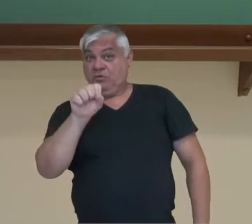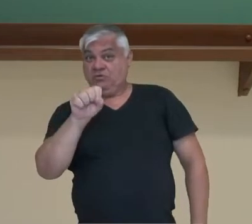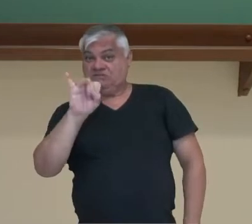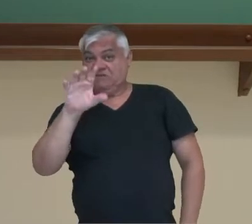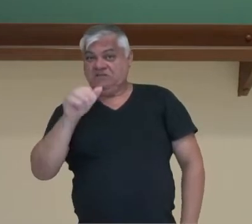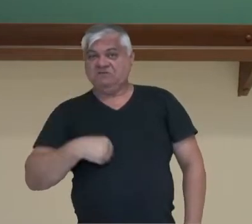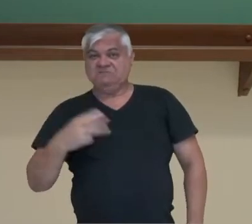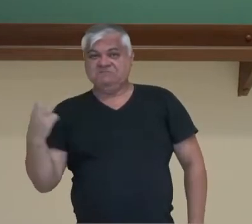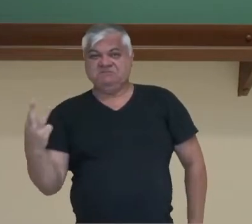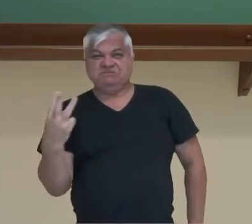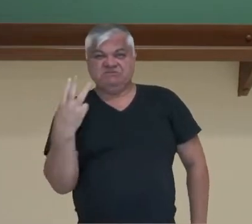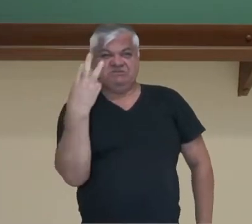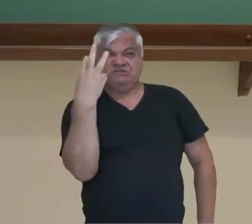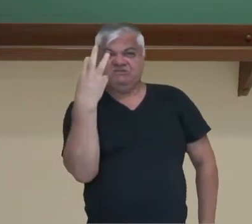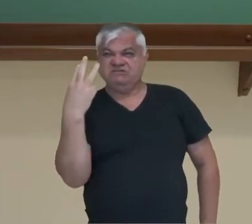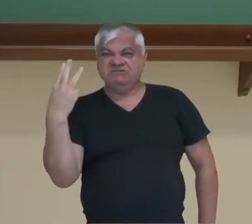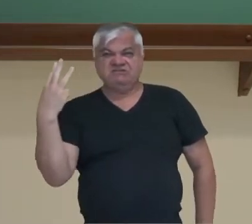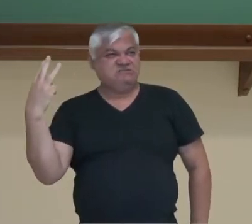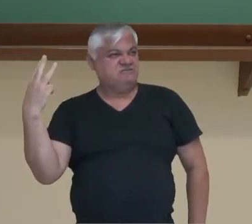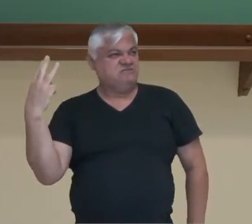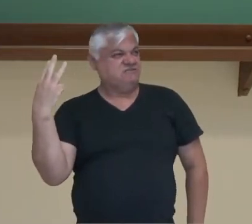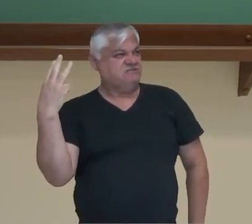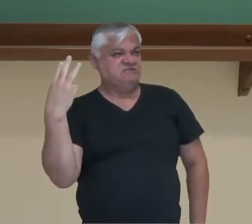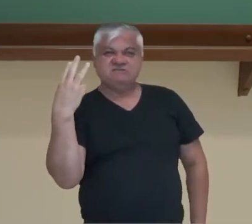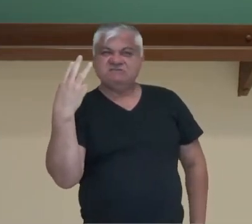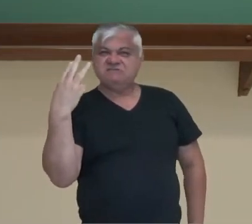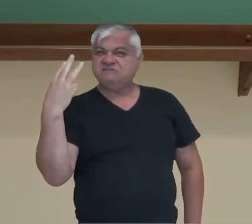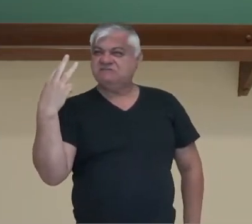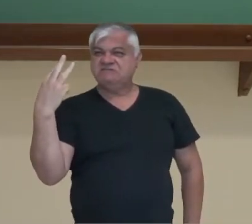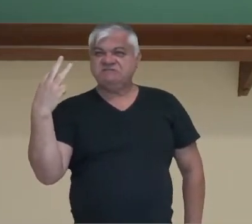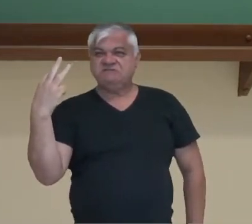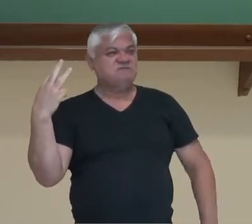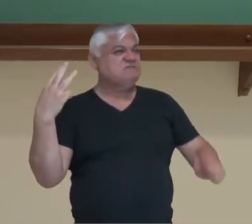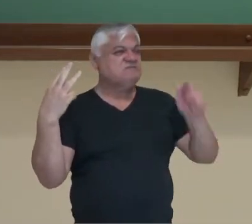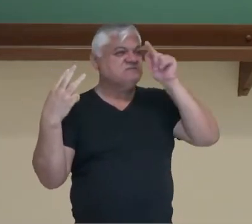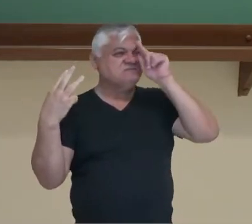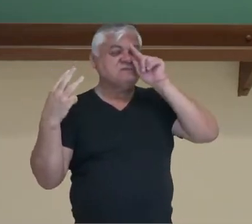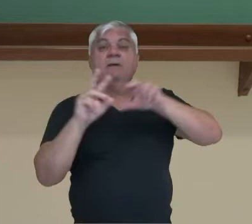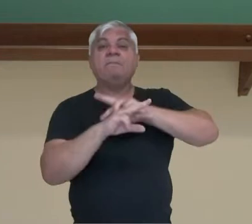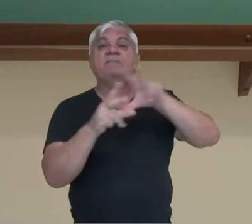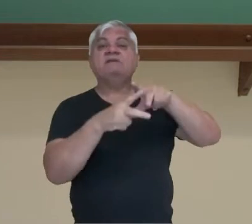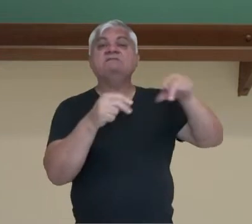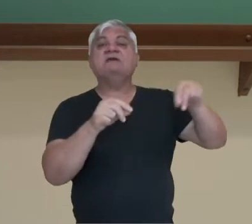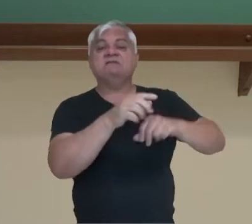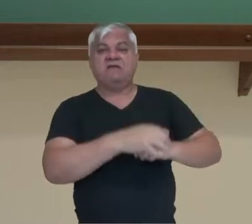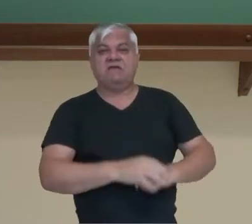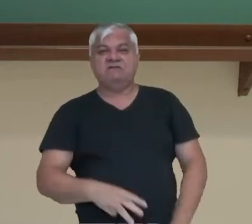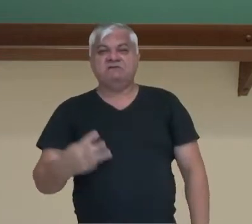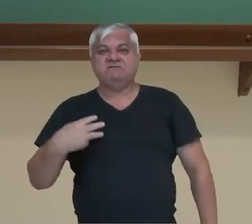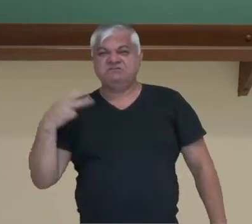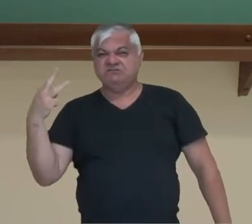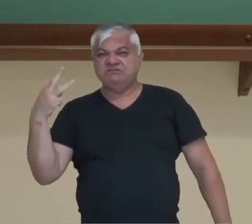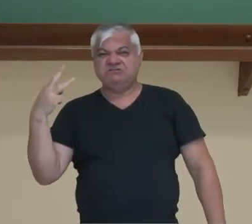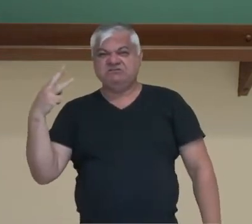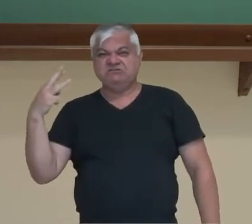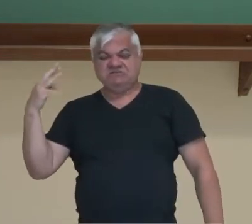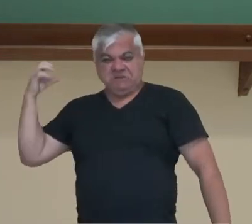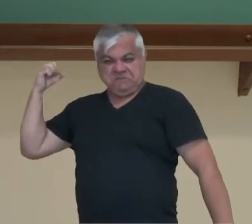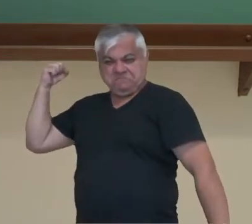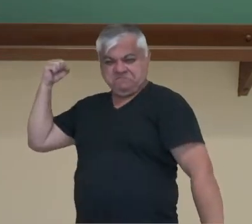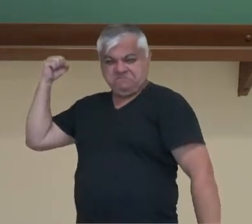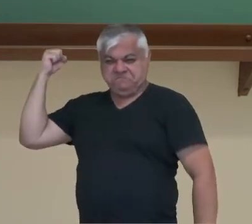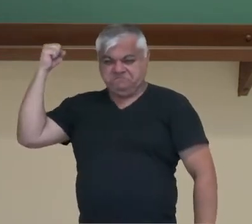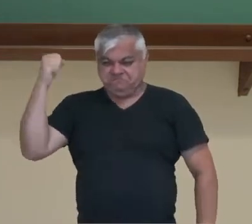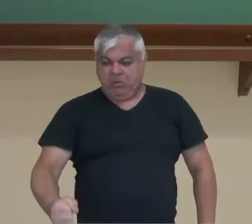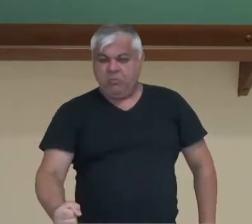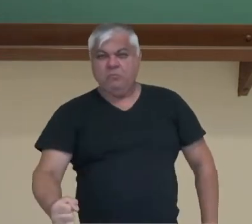né? Vamos ver, os atenienses vão escolher o melhor presente. Diz que chegou o Poseidon com seu tridente, né? Pá! Diz que jogou